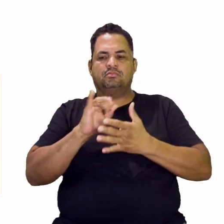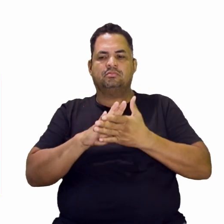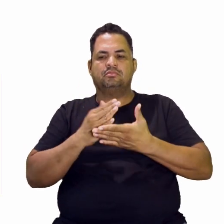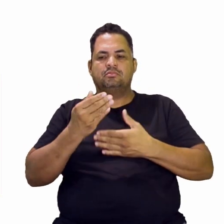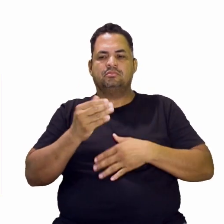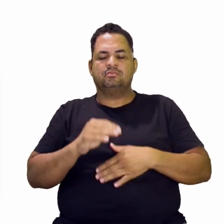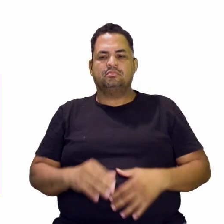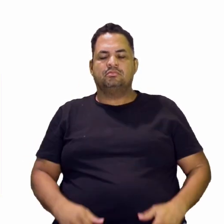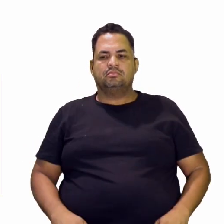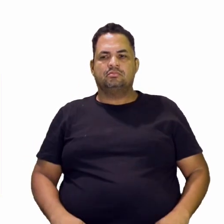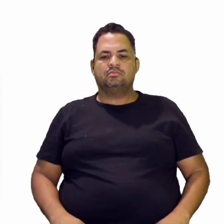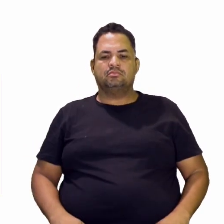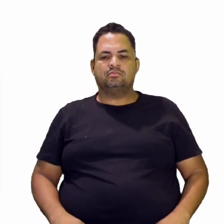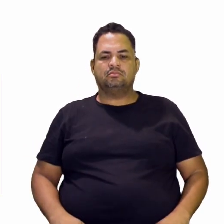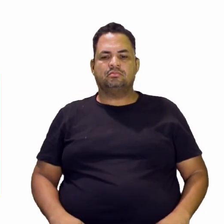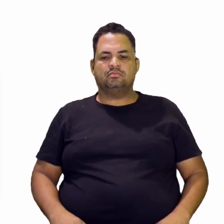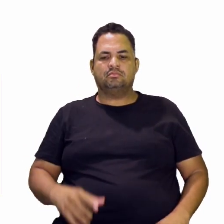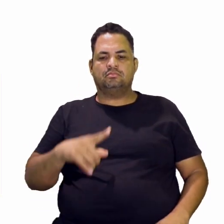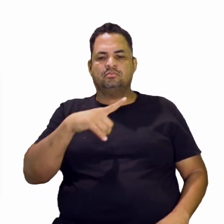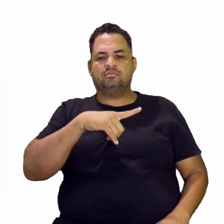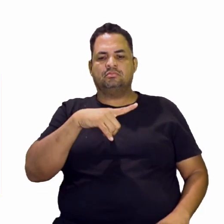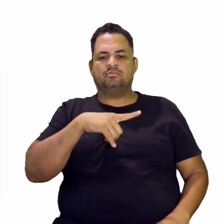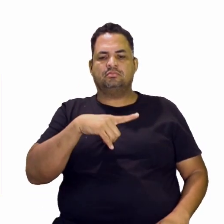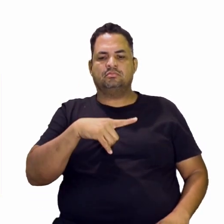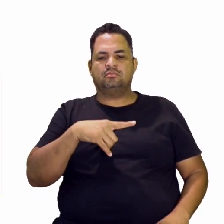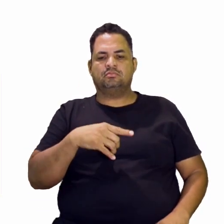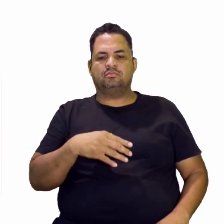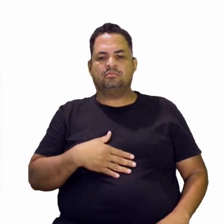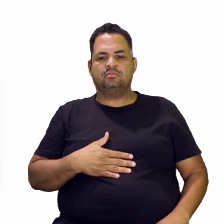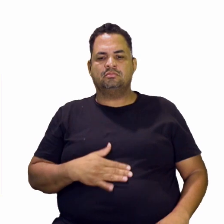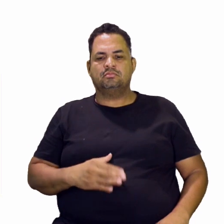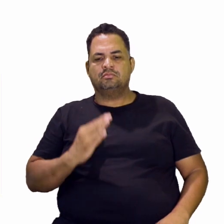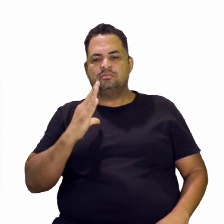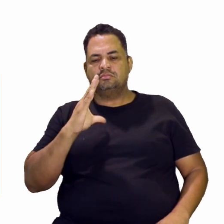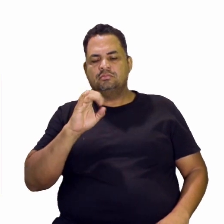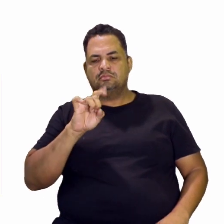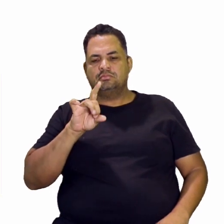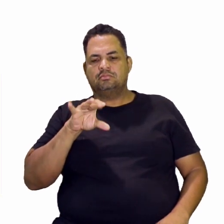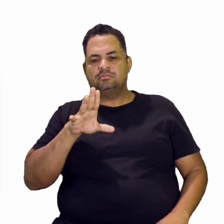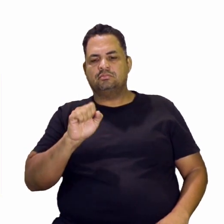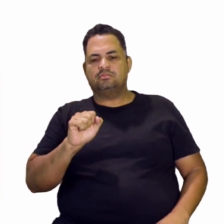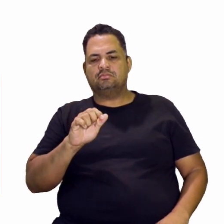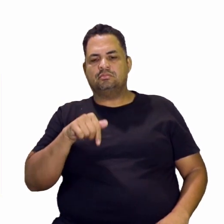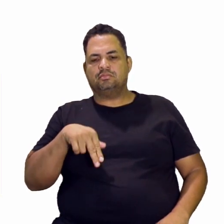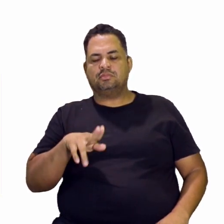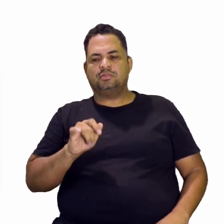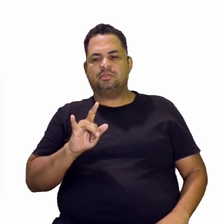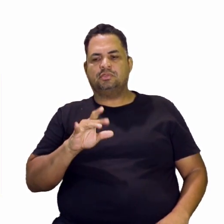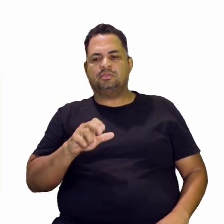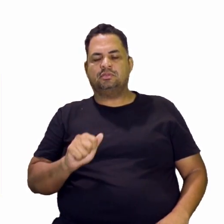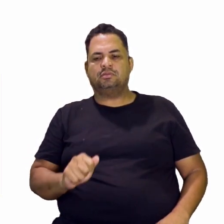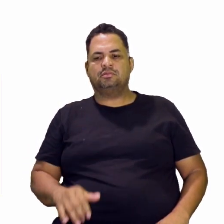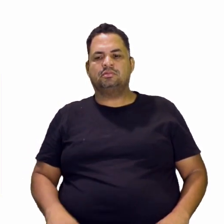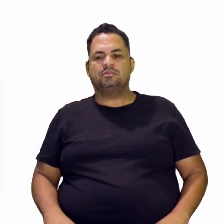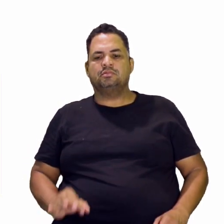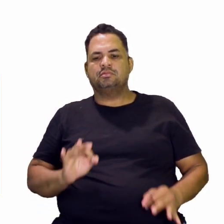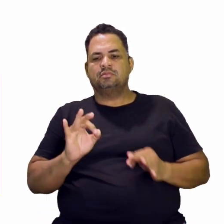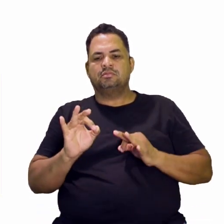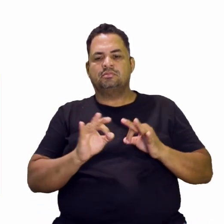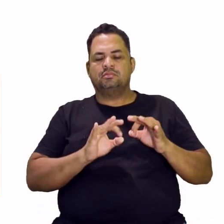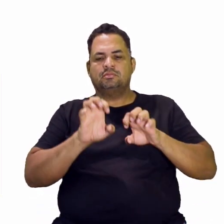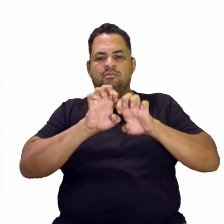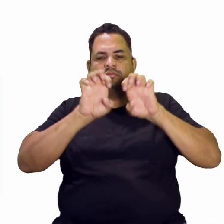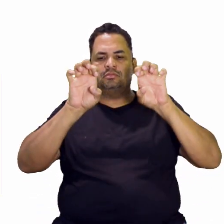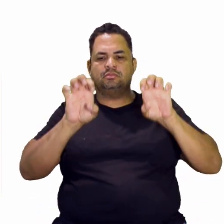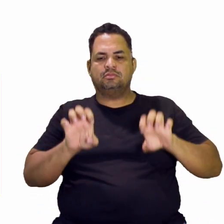nosso fígado. E aí nós temos também a celulose e a quitina. A quitina, ela vai compor